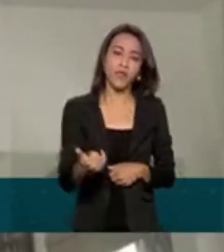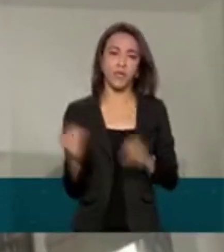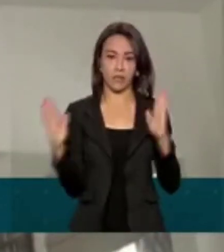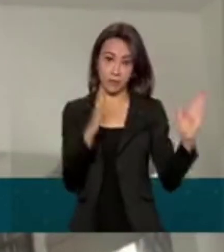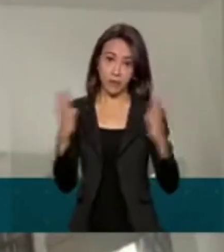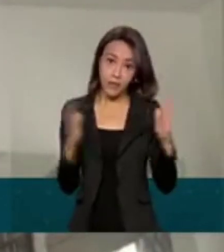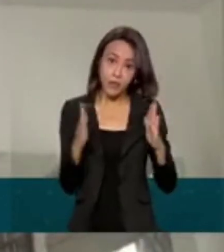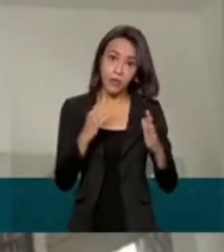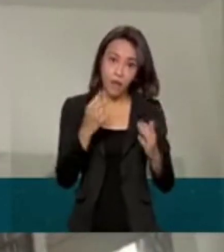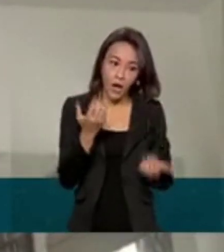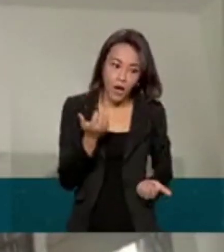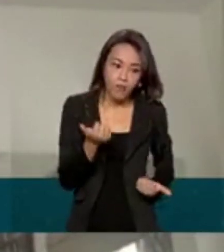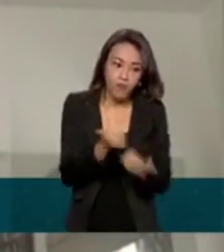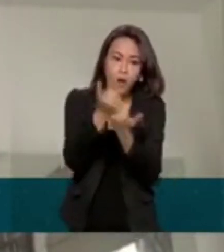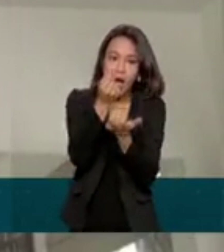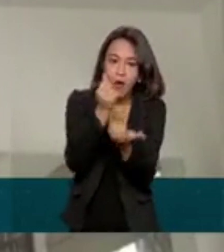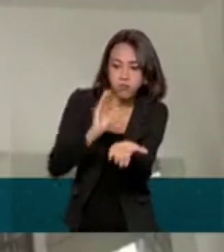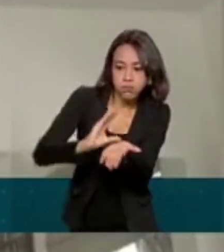em mobilidade